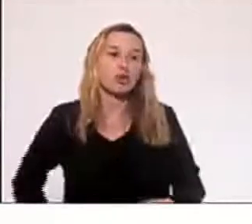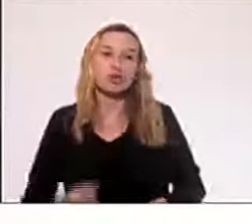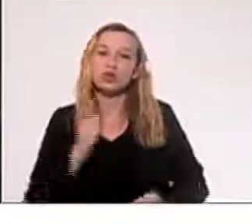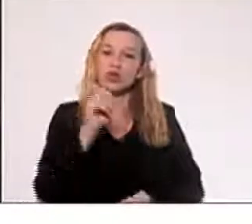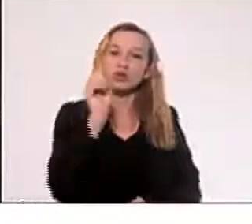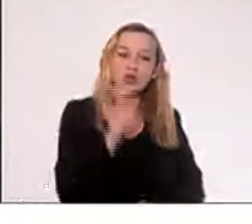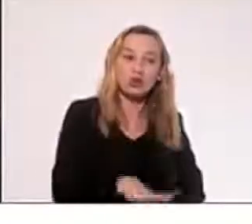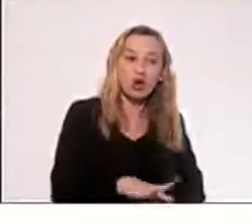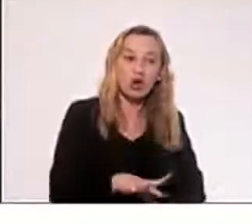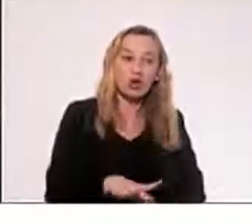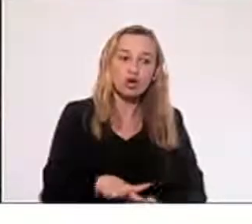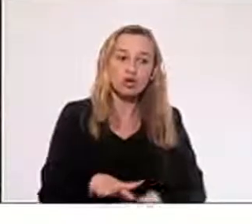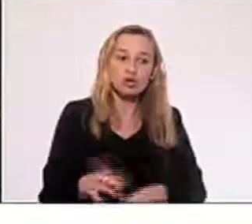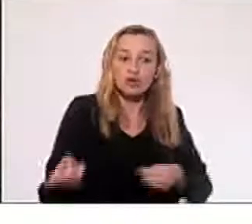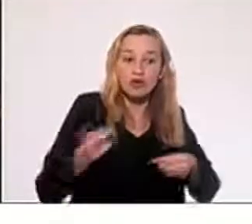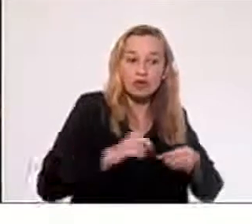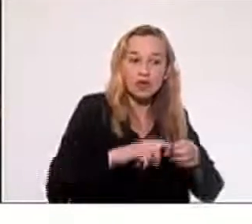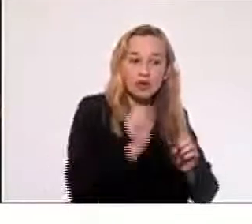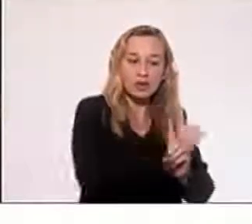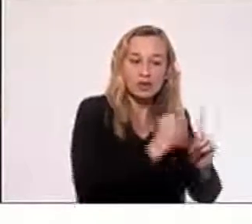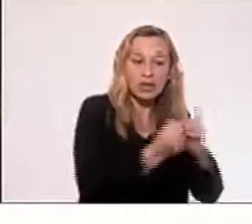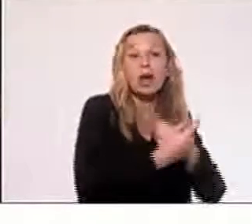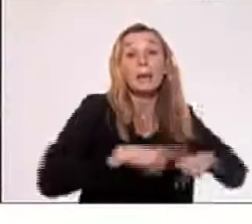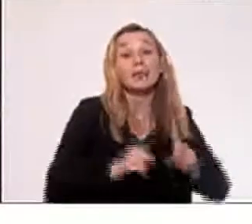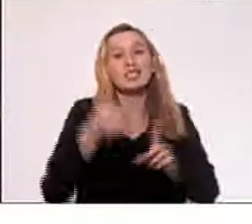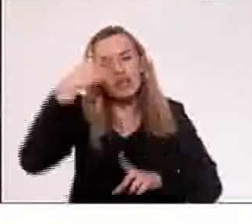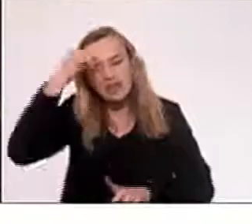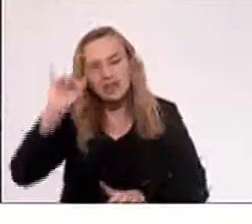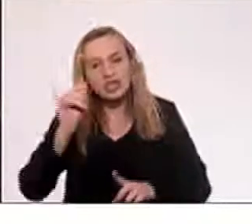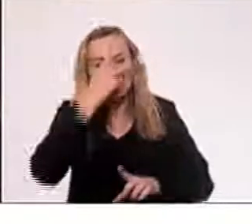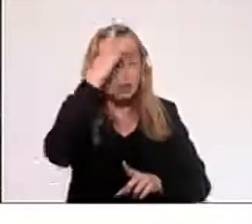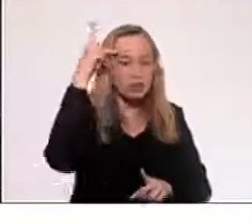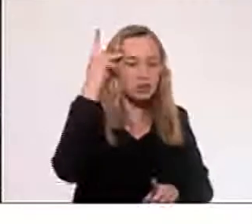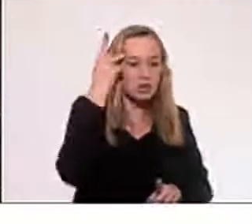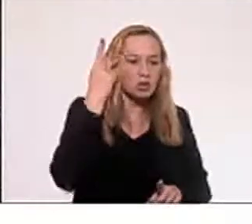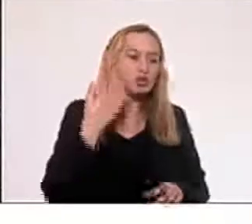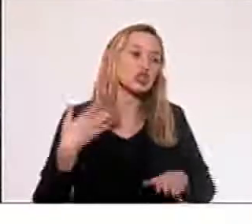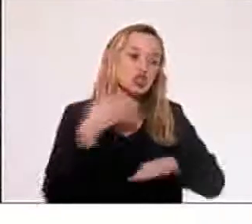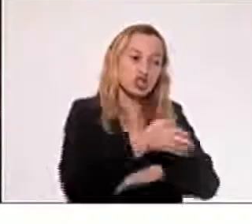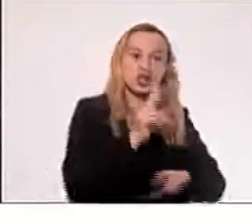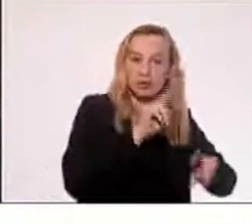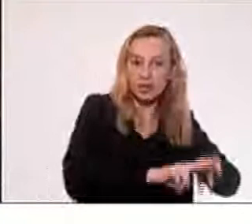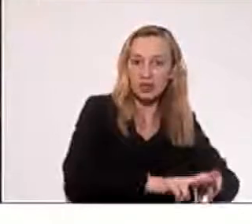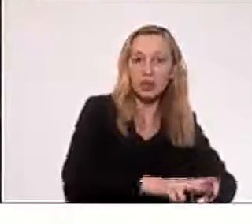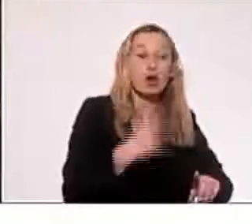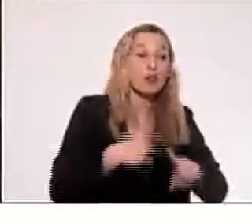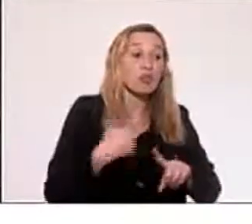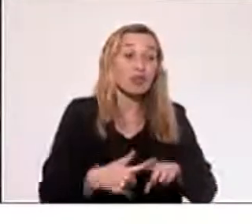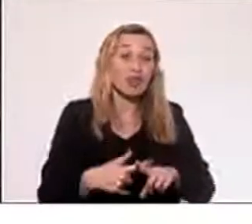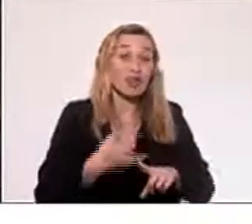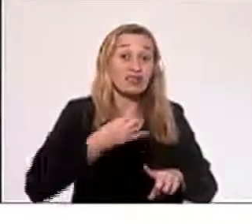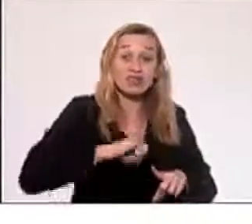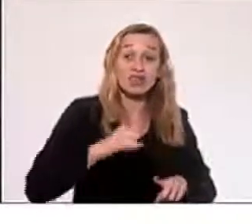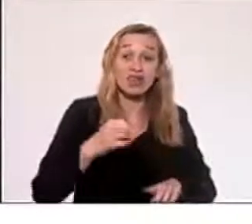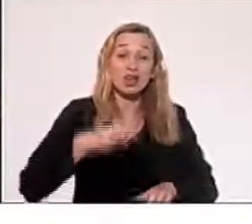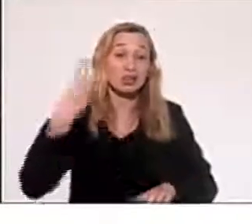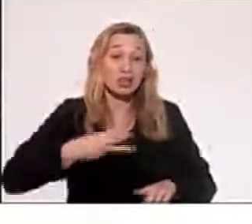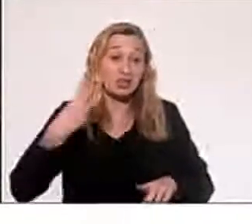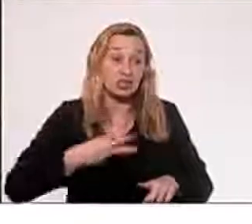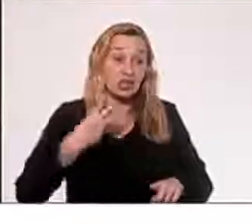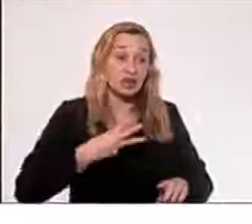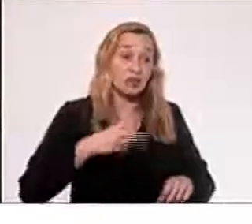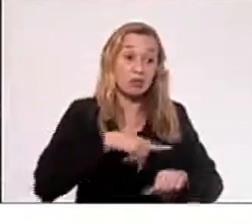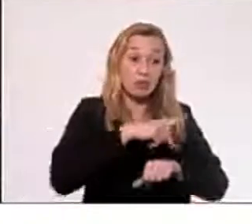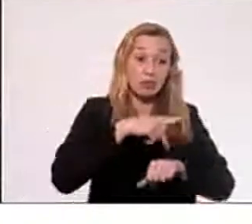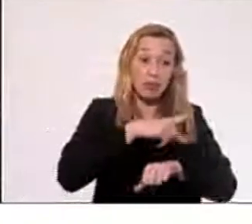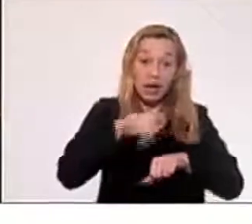de ressocialização, mas que evitem que essas pessoas cheguem na prisão. Porque ser a terceira população